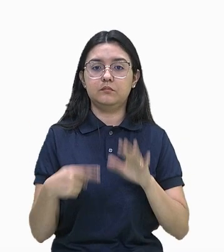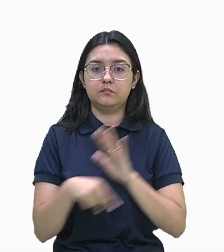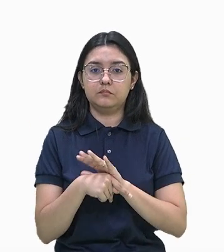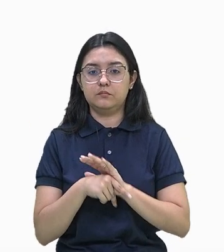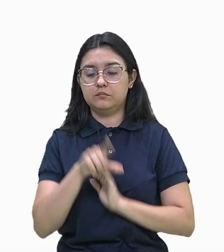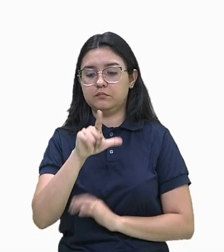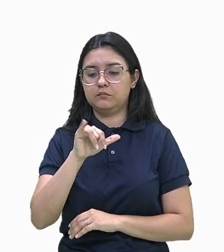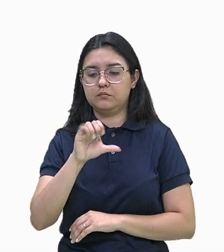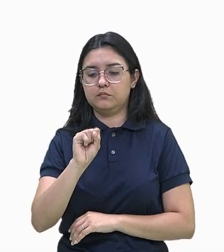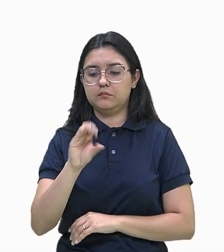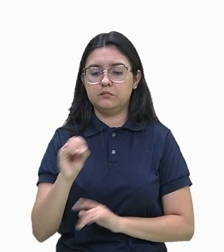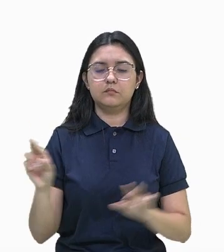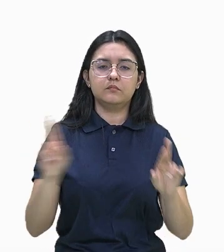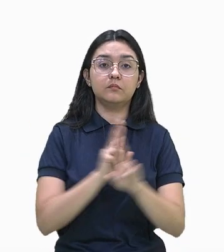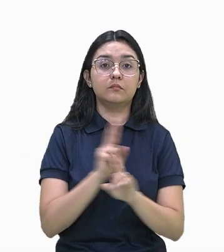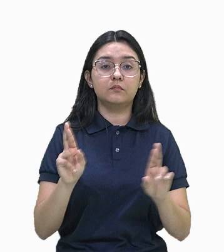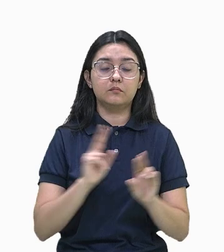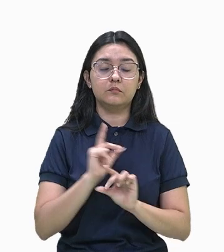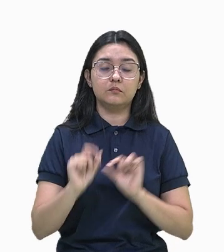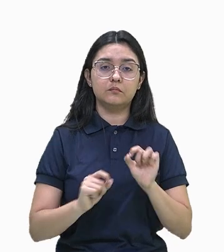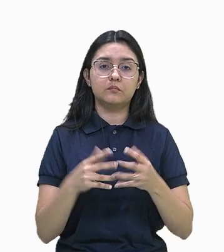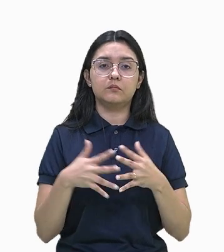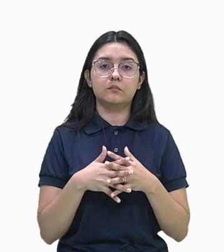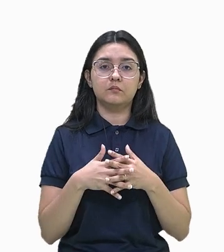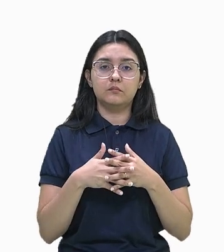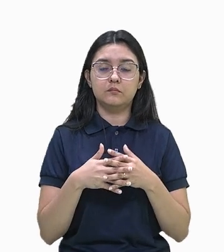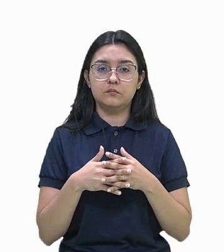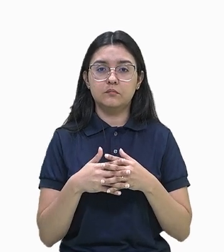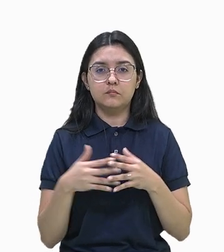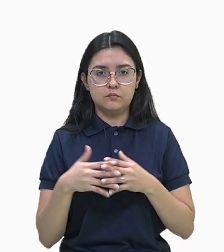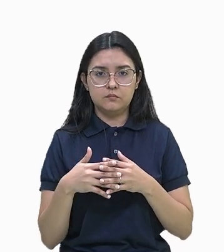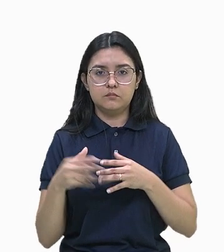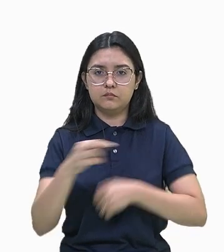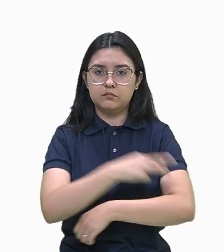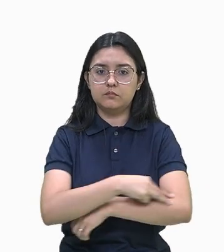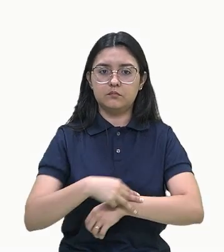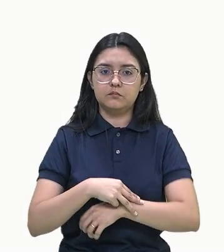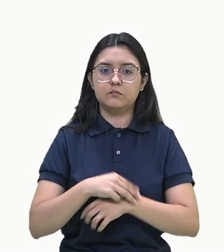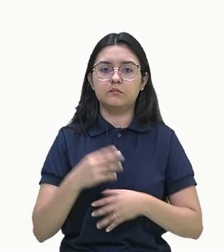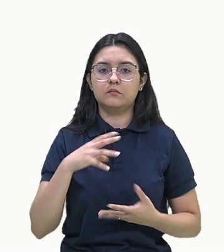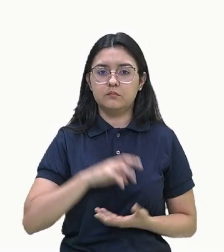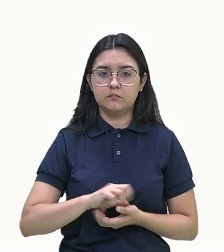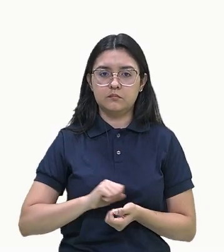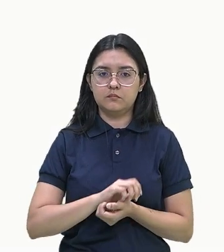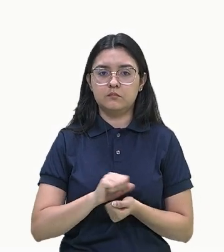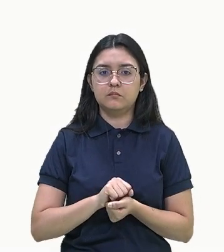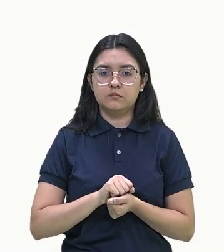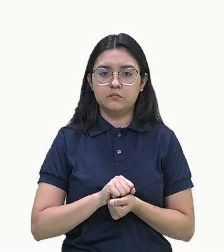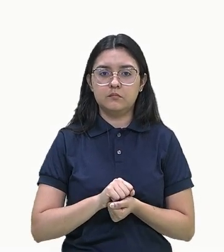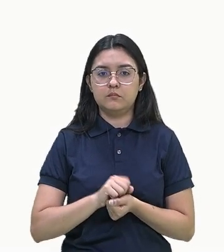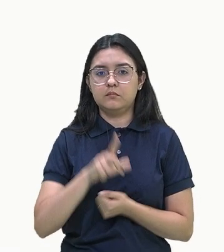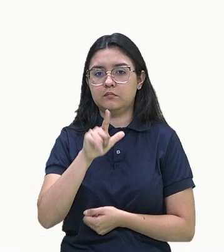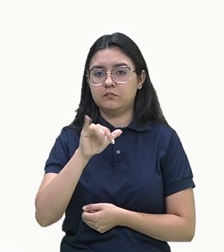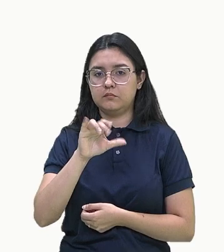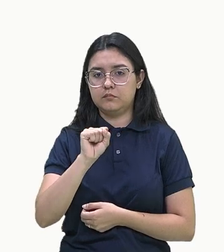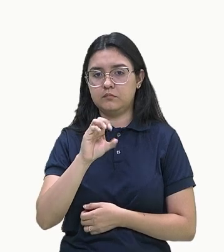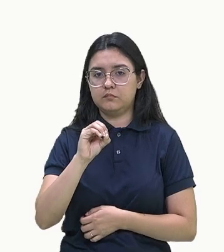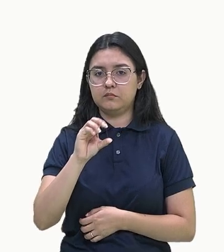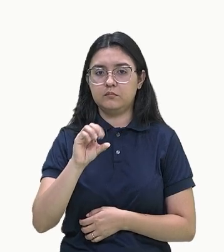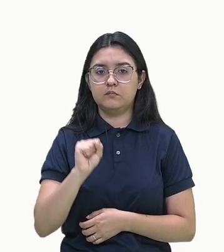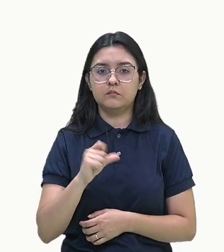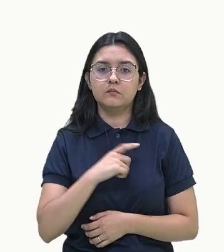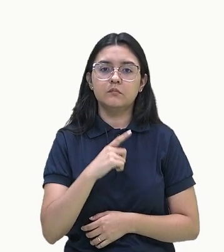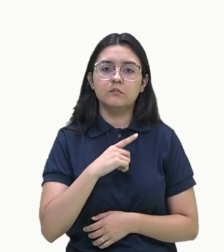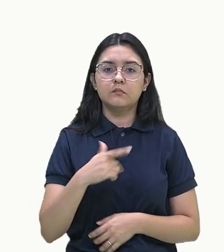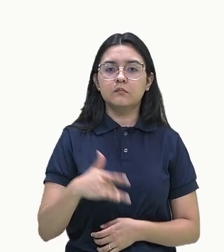está relacionado com o sistema digestório quando músculos lisos estão presentes nos órgãos